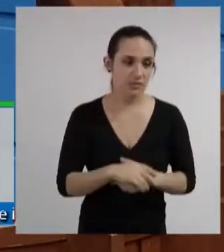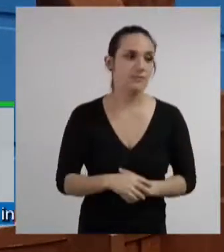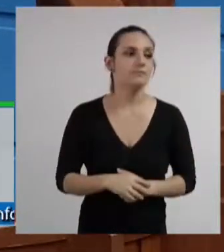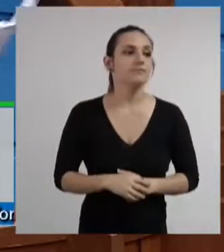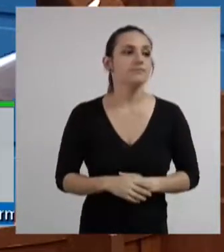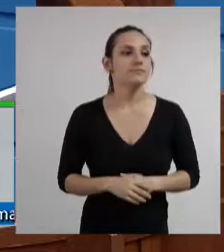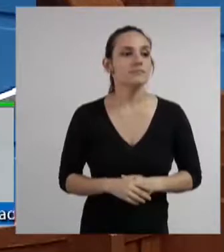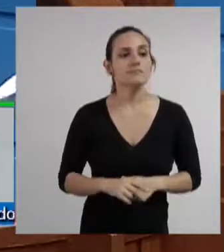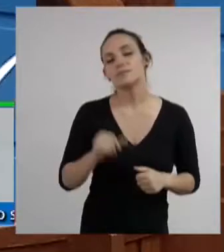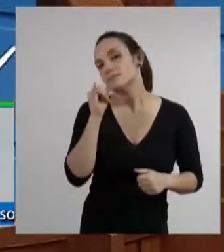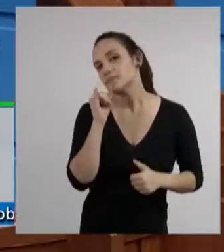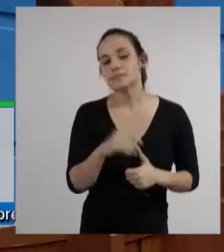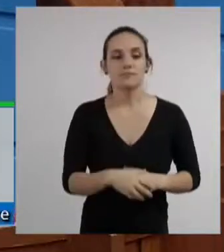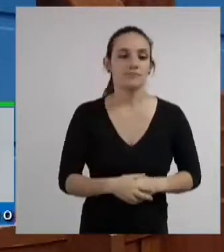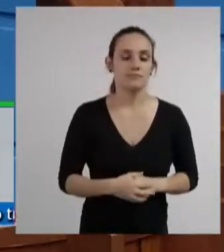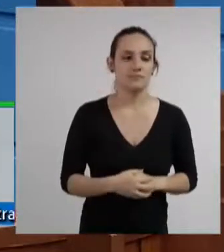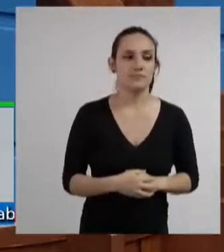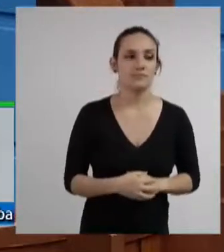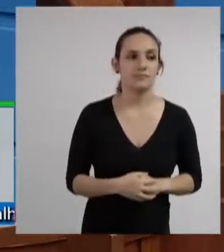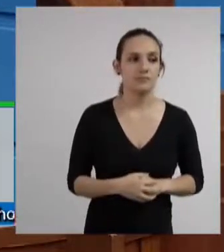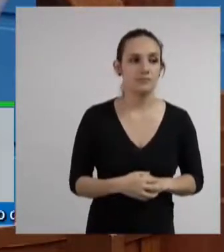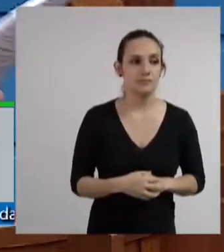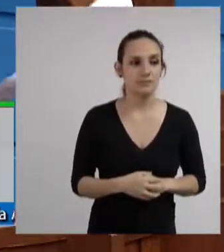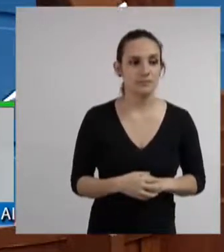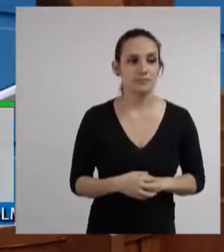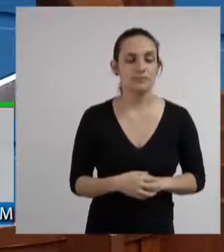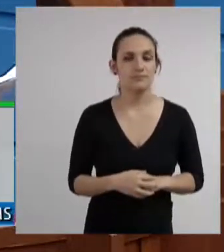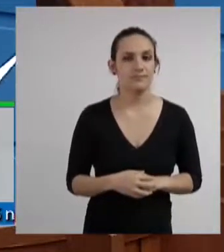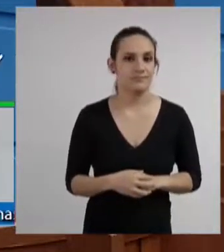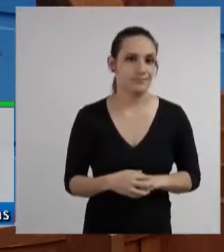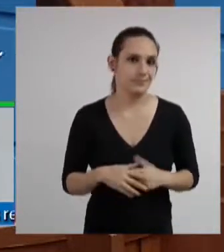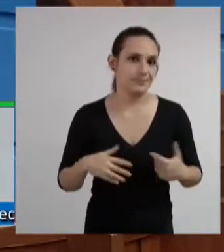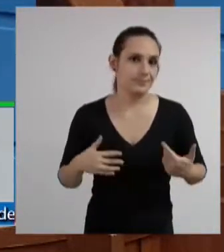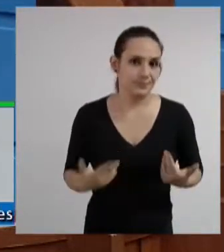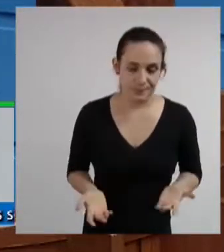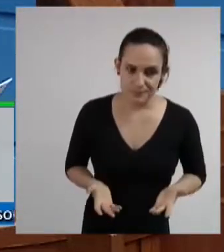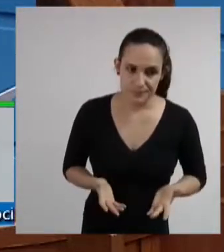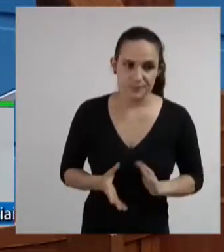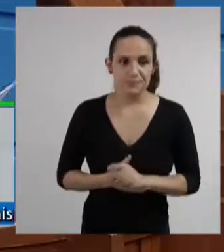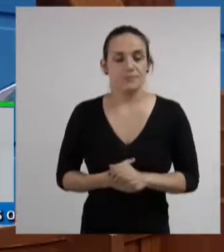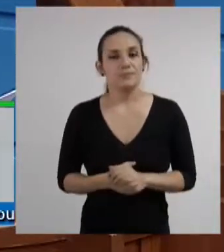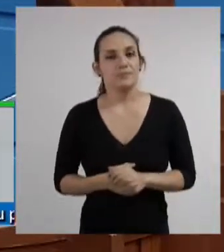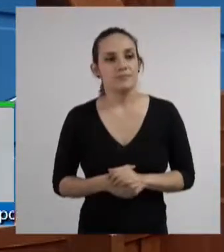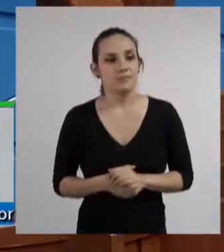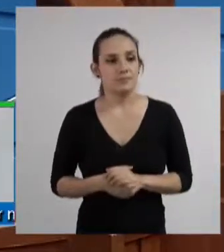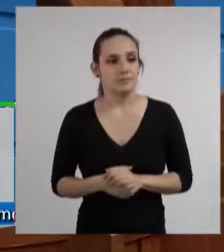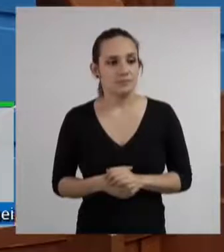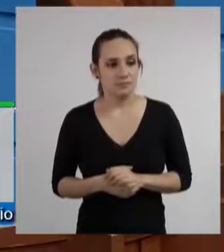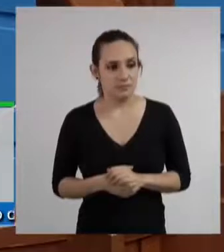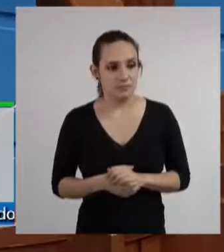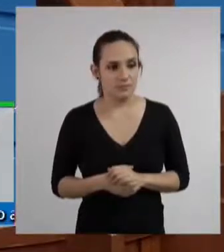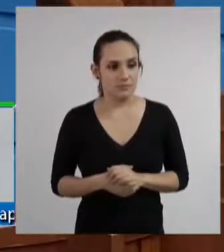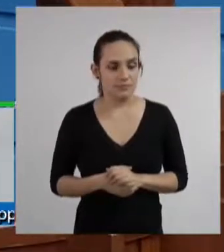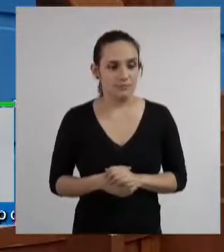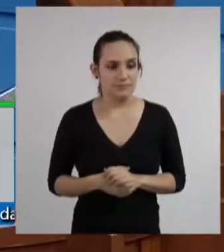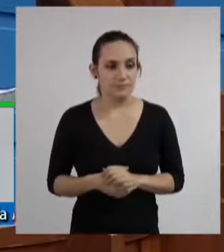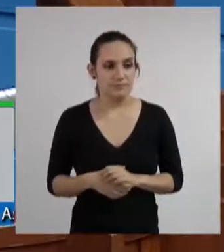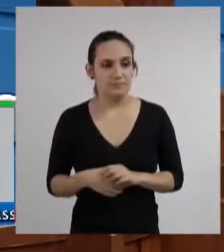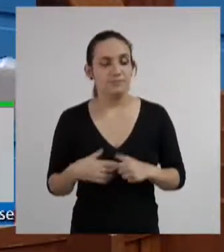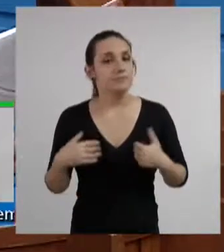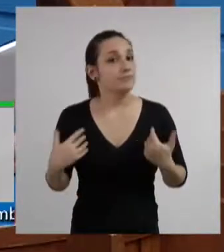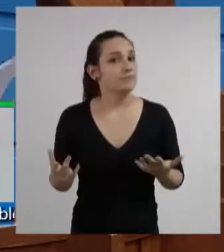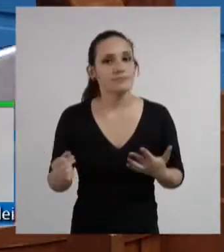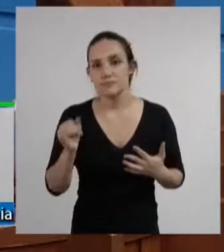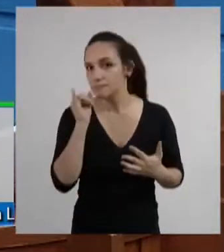como, por exemplo, na atividade de,